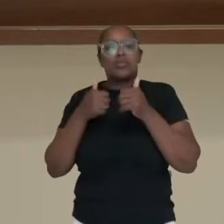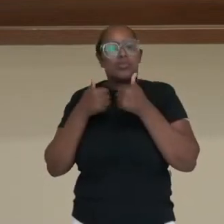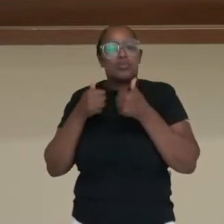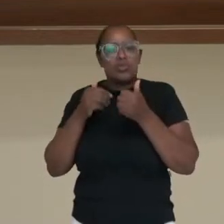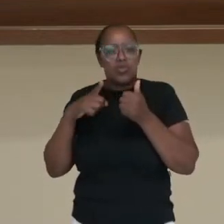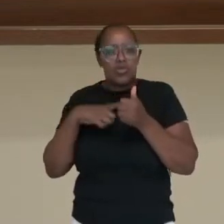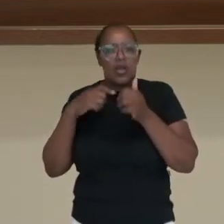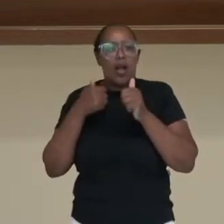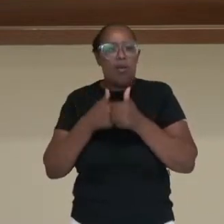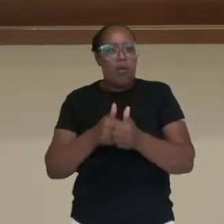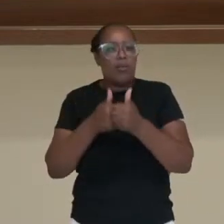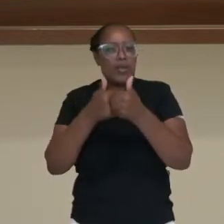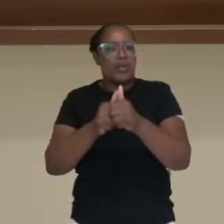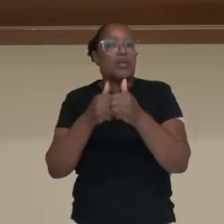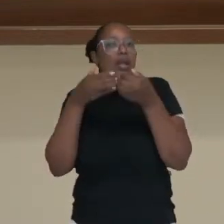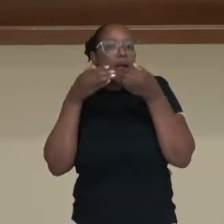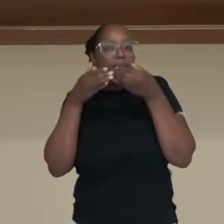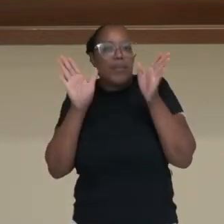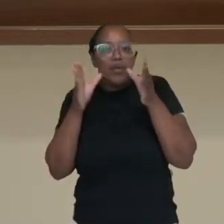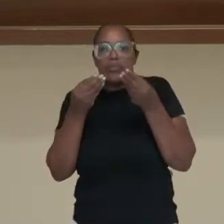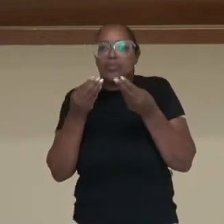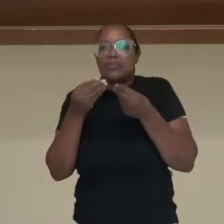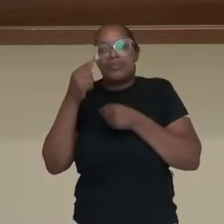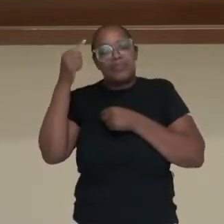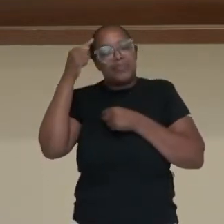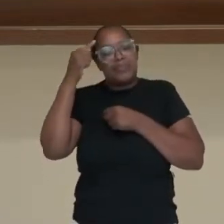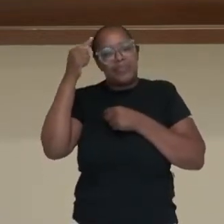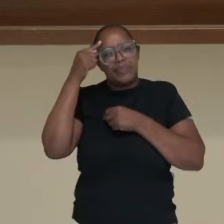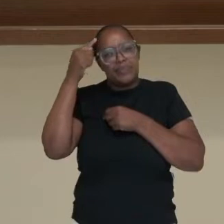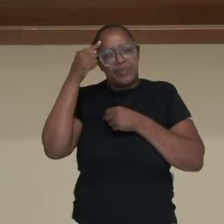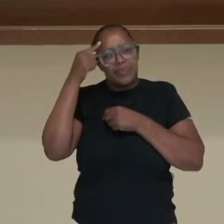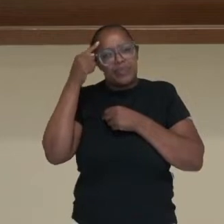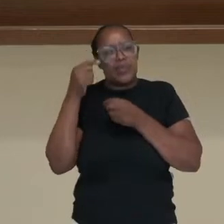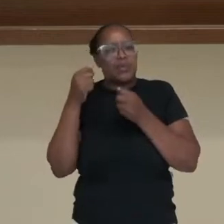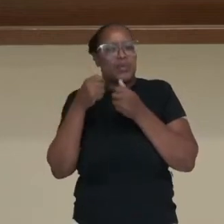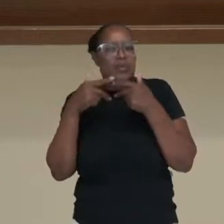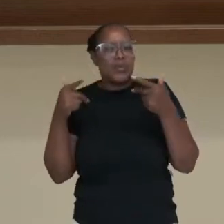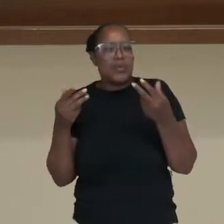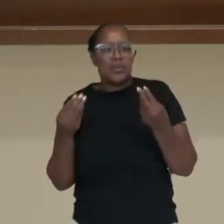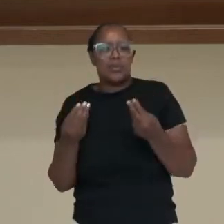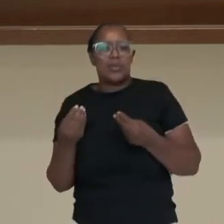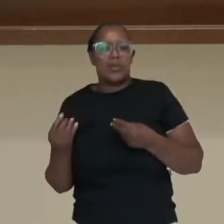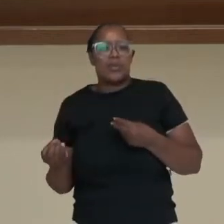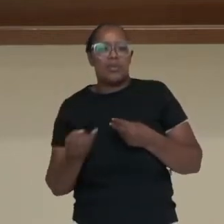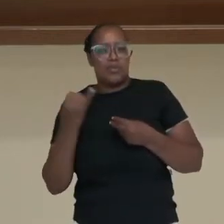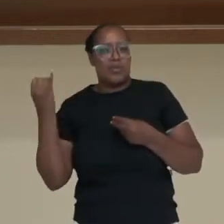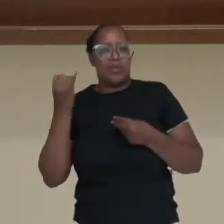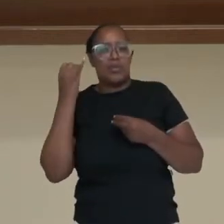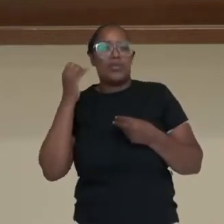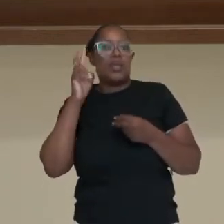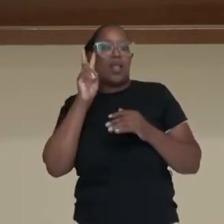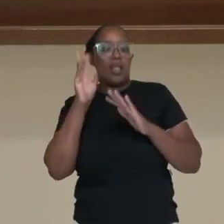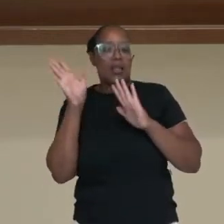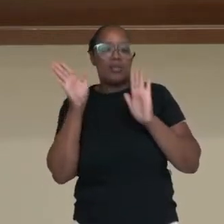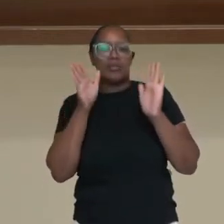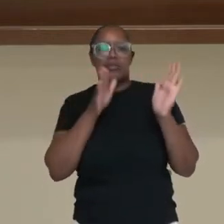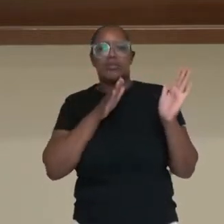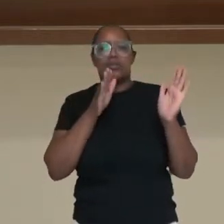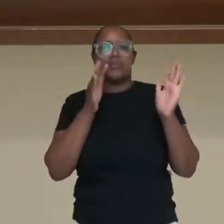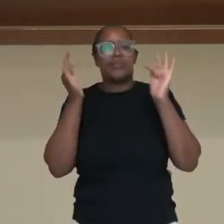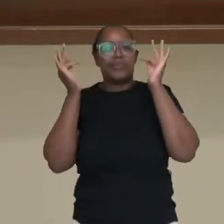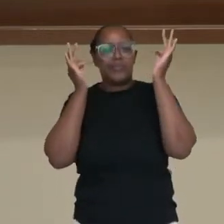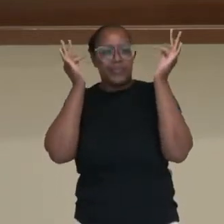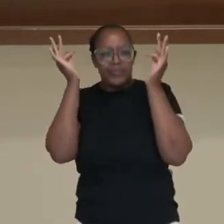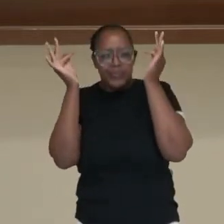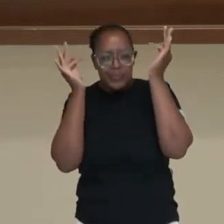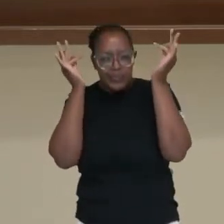seus horizontes de pensamento. E é sim um dos filósofos mais importantes da história da filosofia. Como a gente falou, a gente viu aqui,